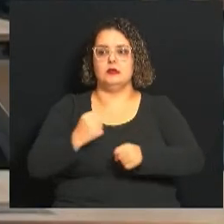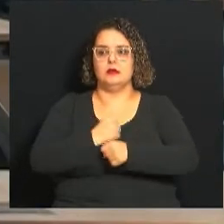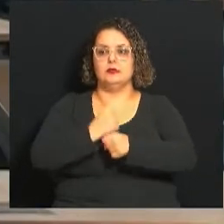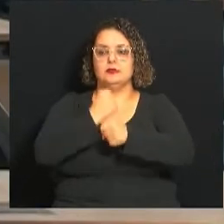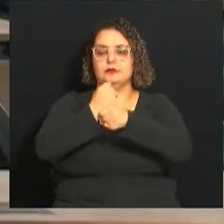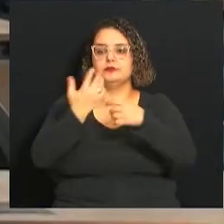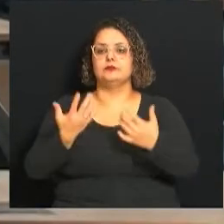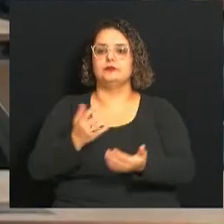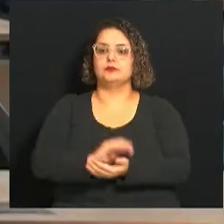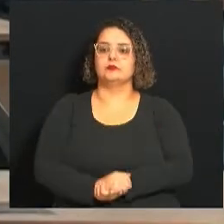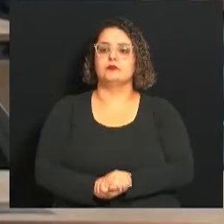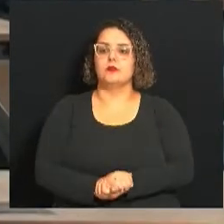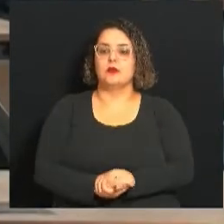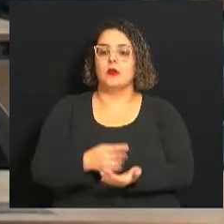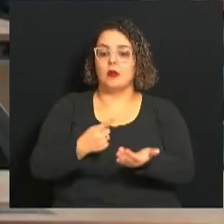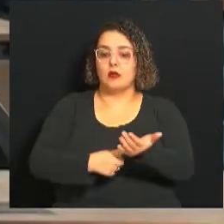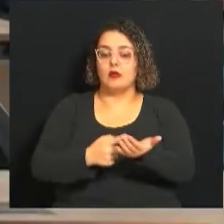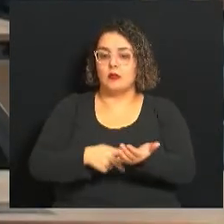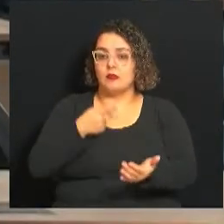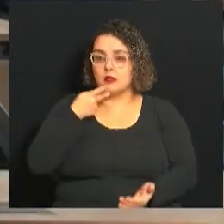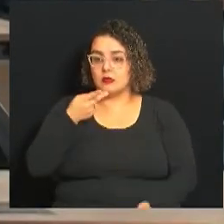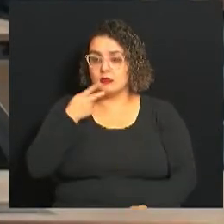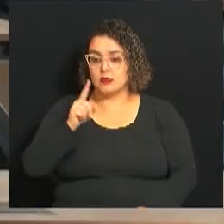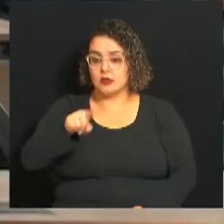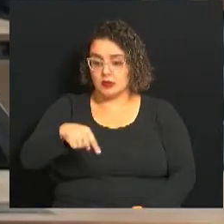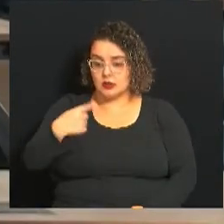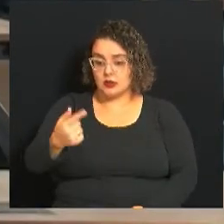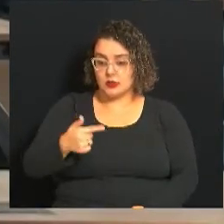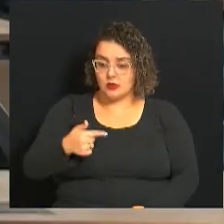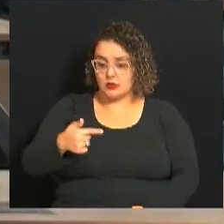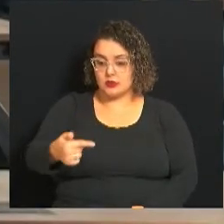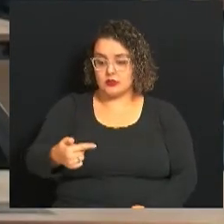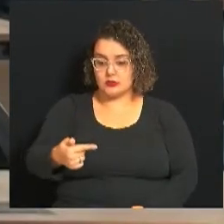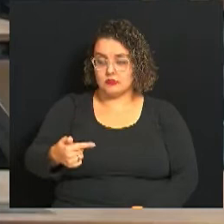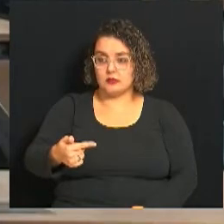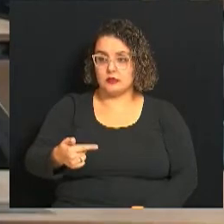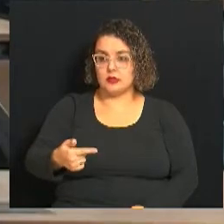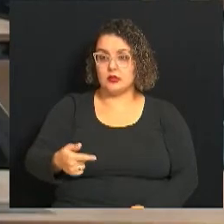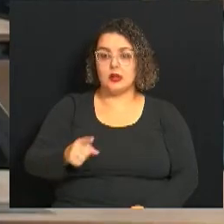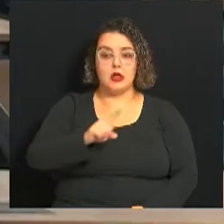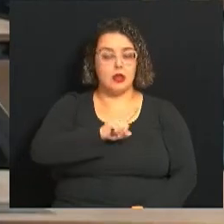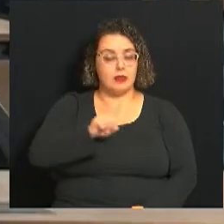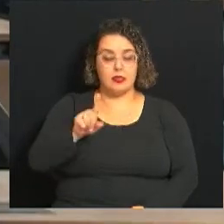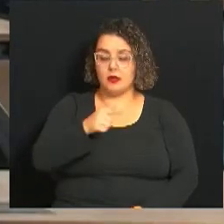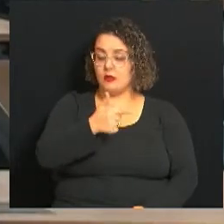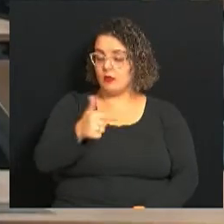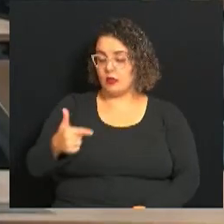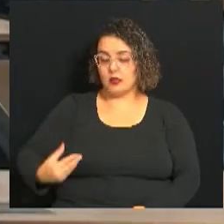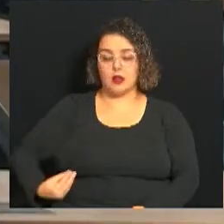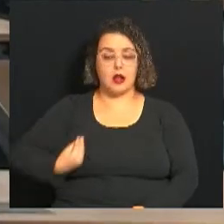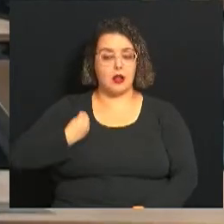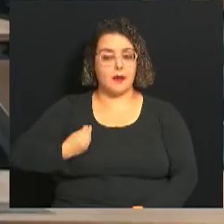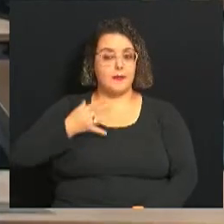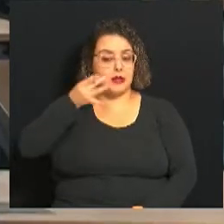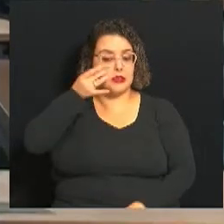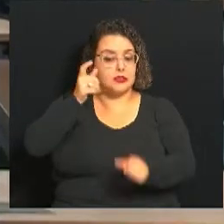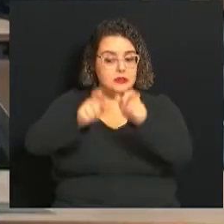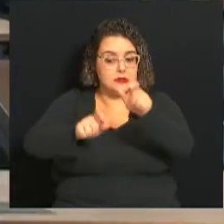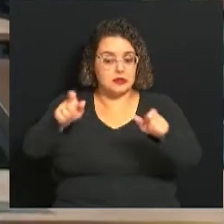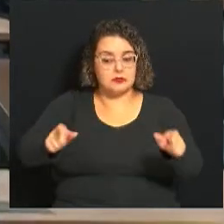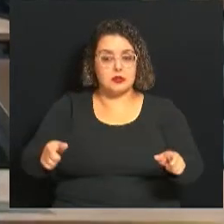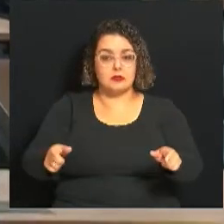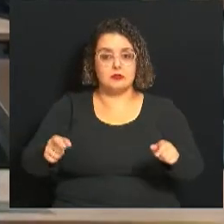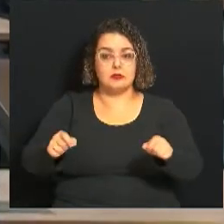então, confirmando, não é? A partir da próxima semana, ainda sem a presença do público e no período da